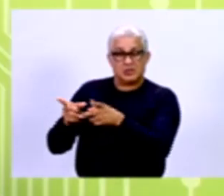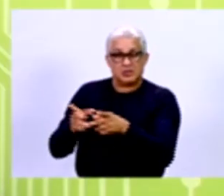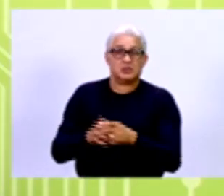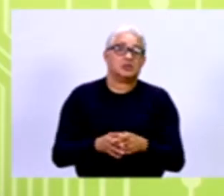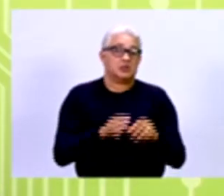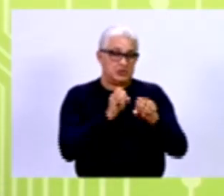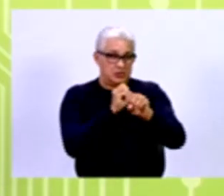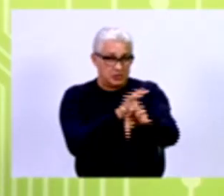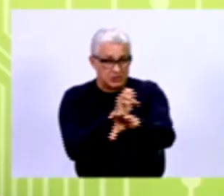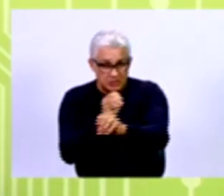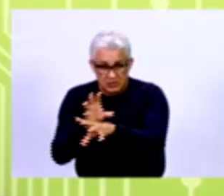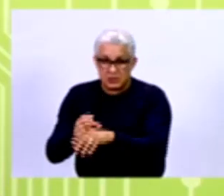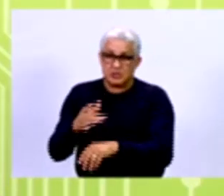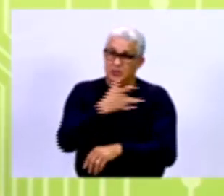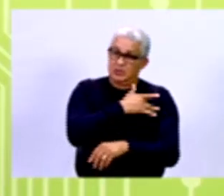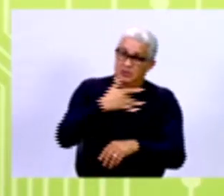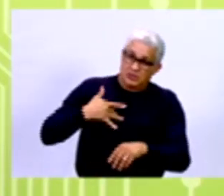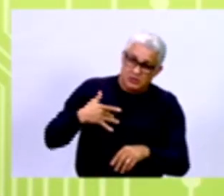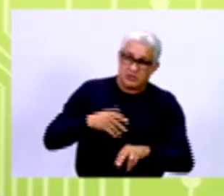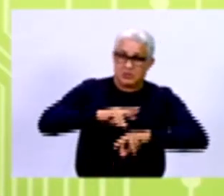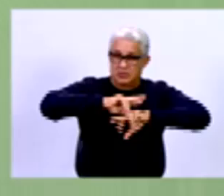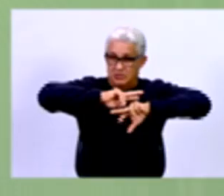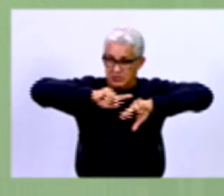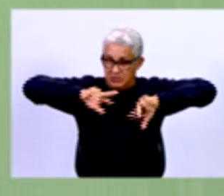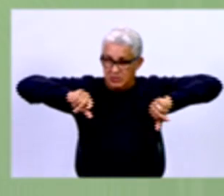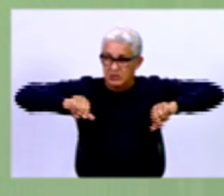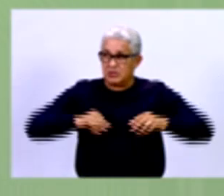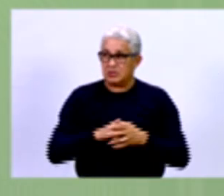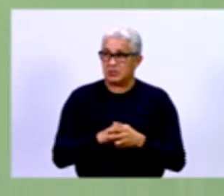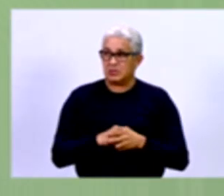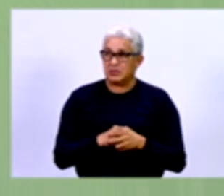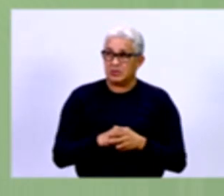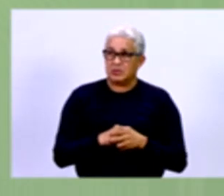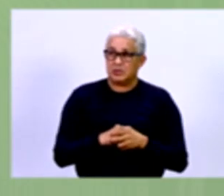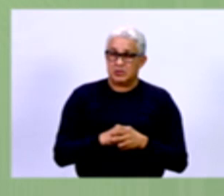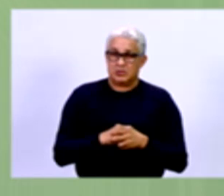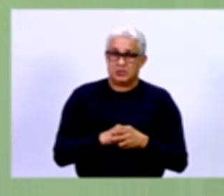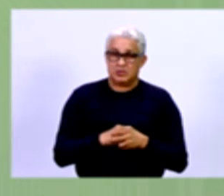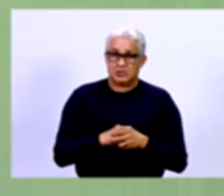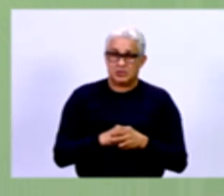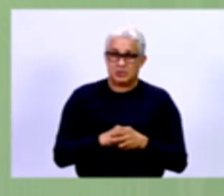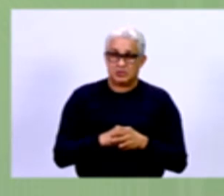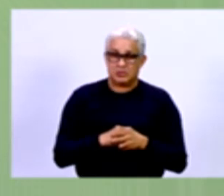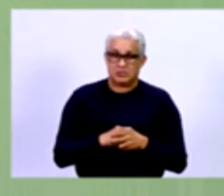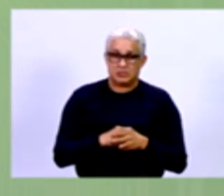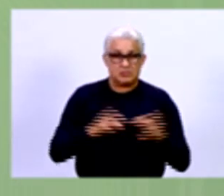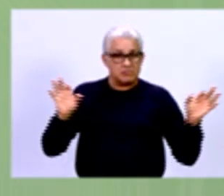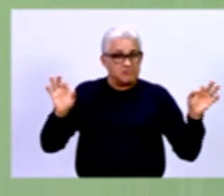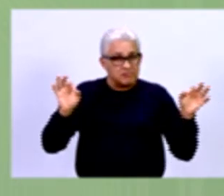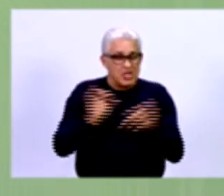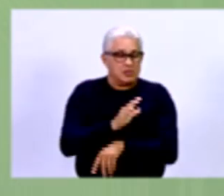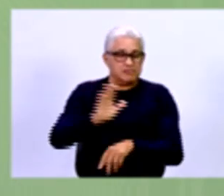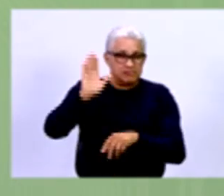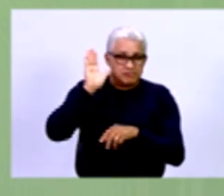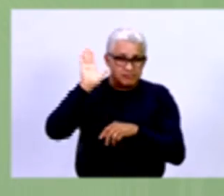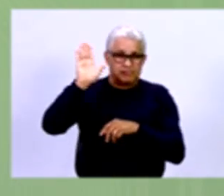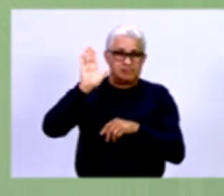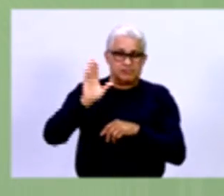de educação, de saúde, etc. Para cumprir essas